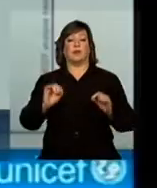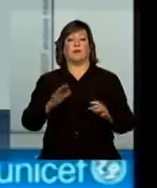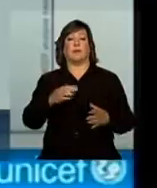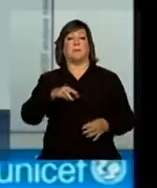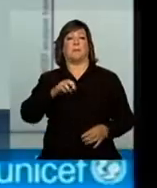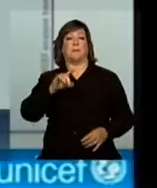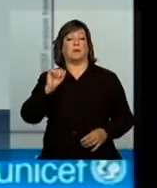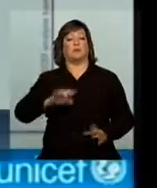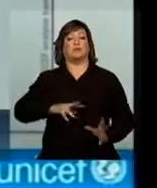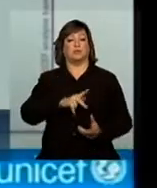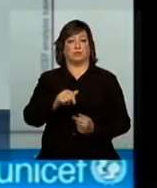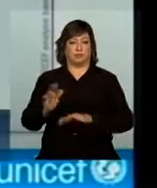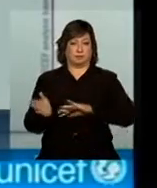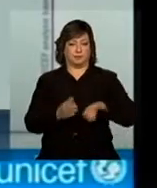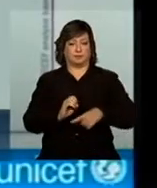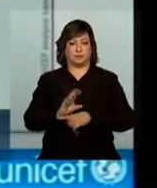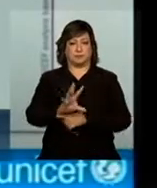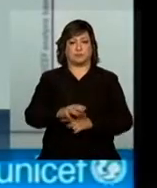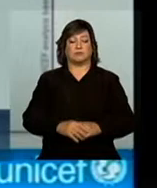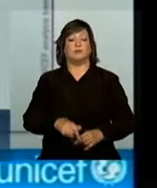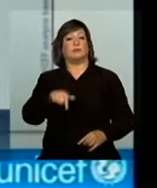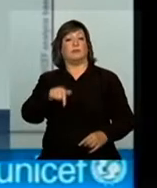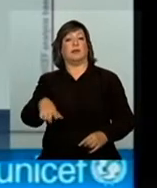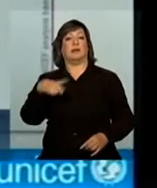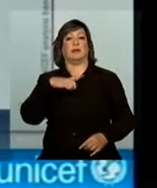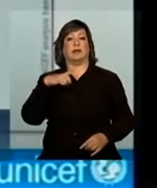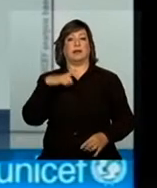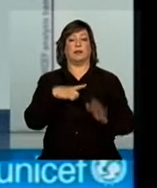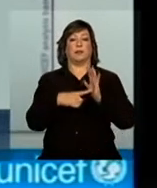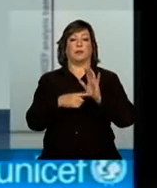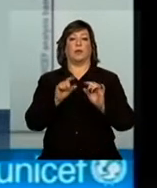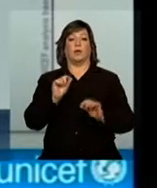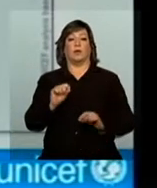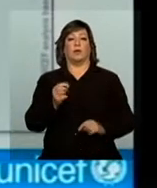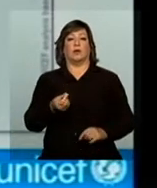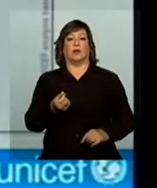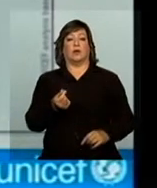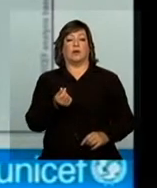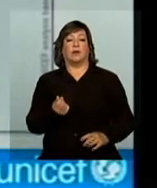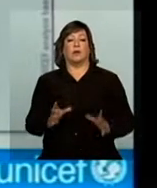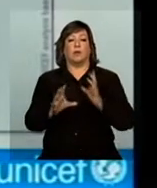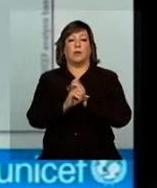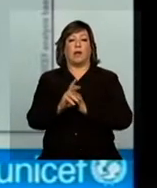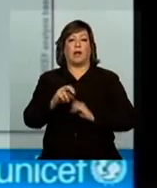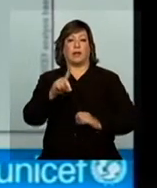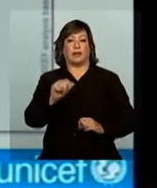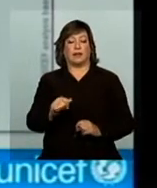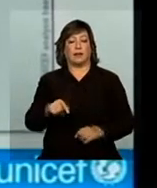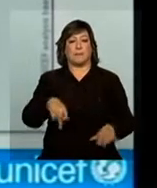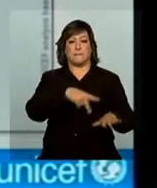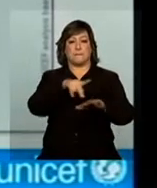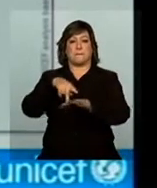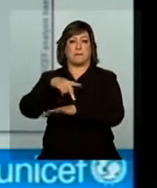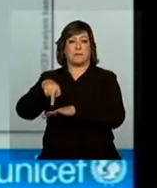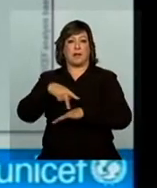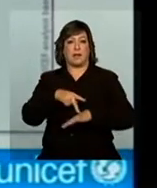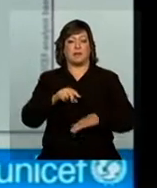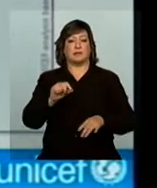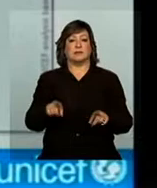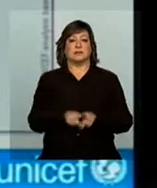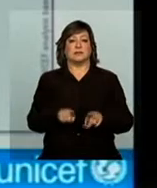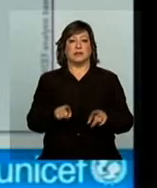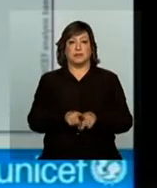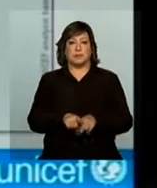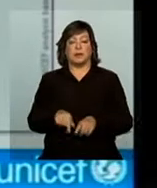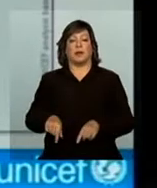próximo. Aqui apenas é um recorte de renda de países e, mais uma vez, o